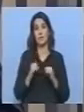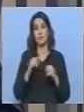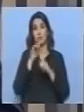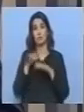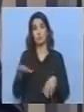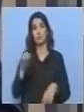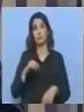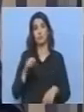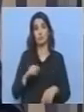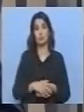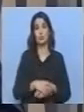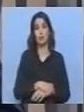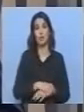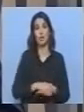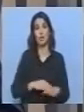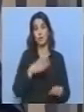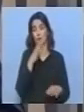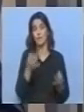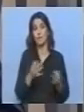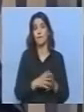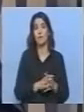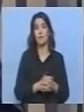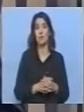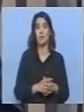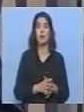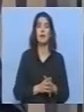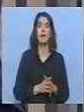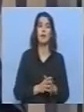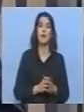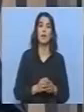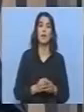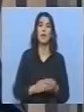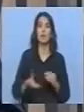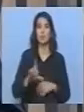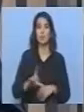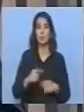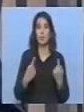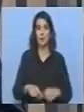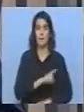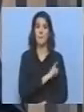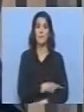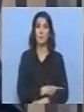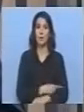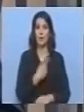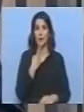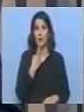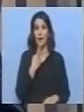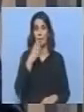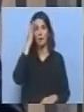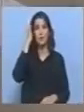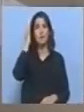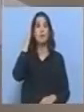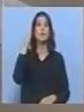sim. Sim, o que vamos falar daqui a pouco. Que refere o Cruxer, é verdade. Enfim, Lisboa tem um potencial enorme, e enfim,